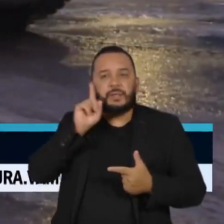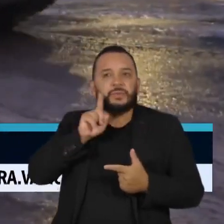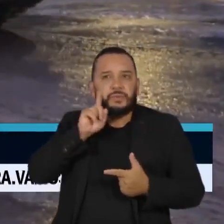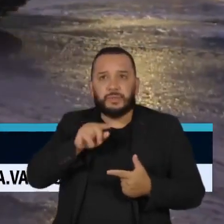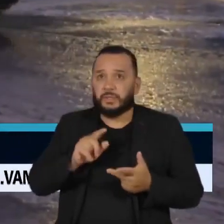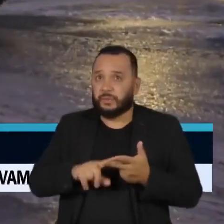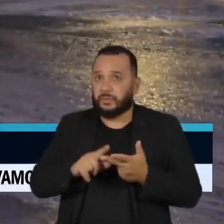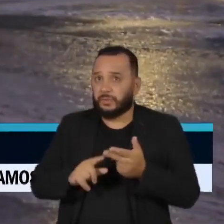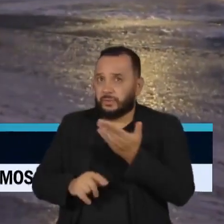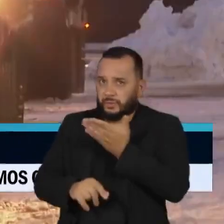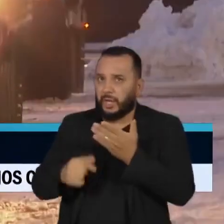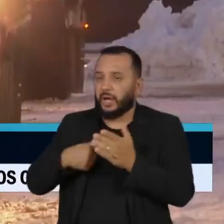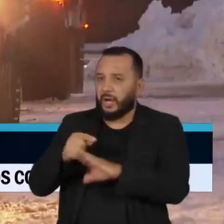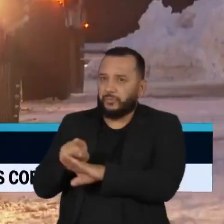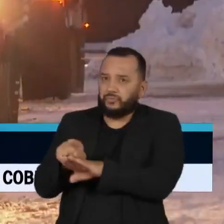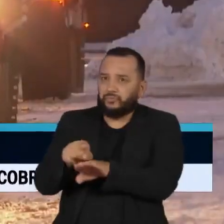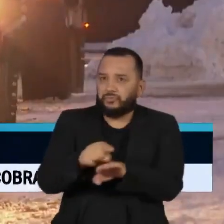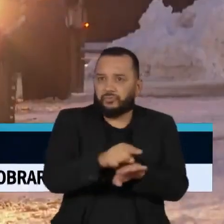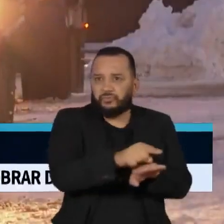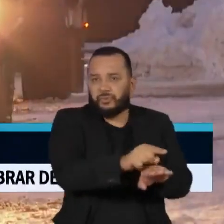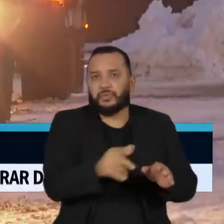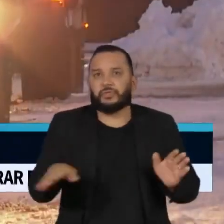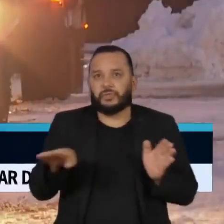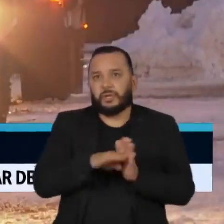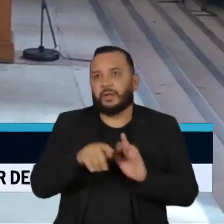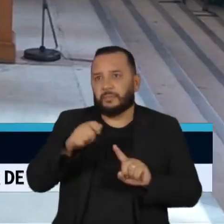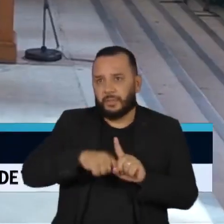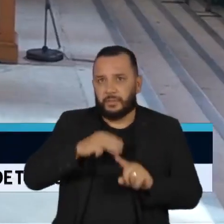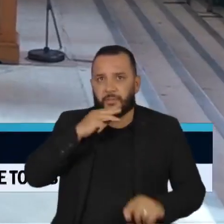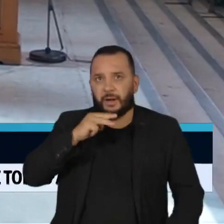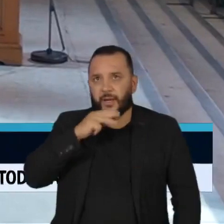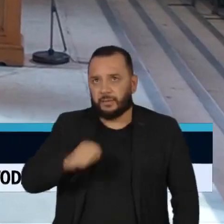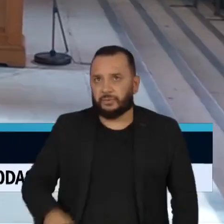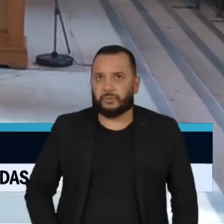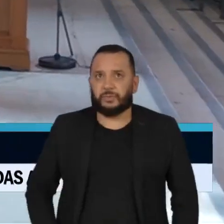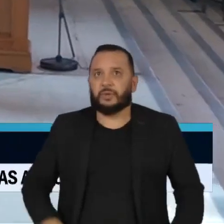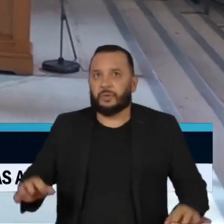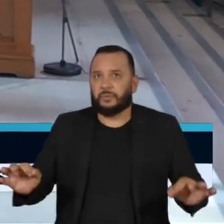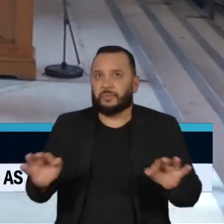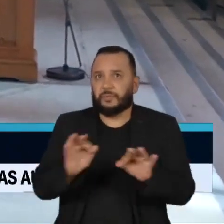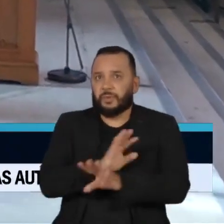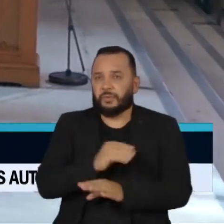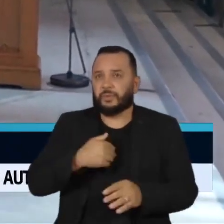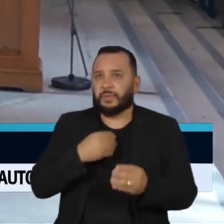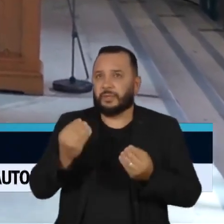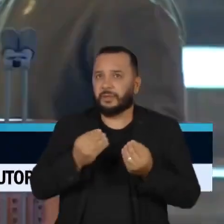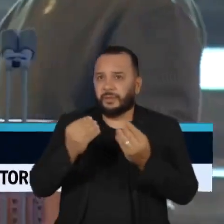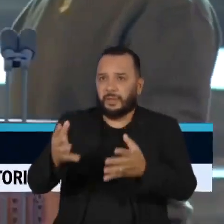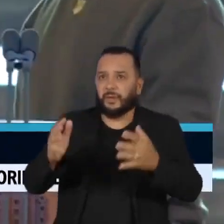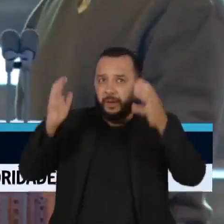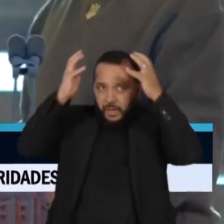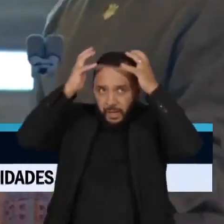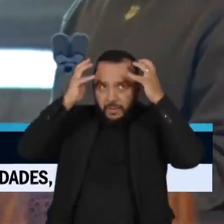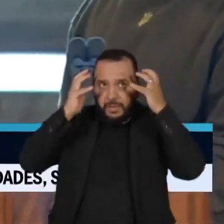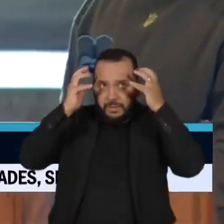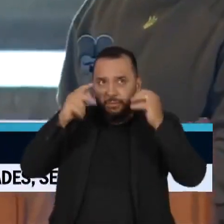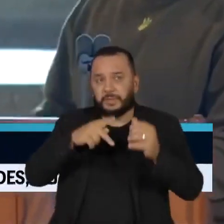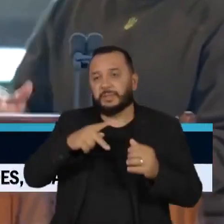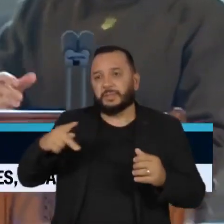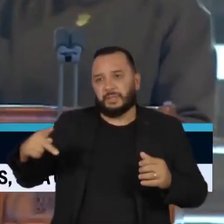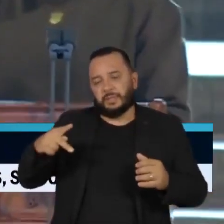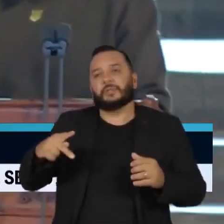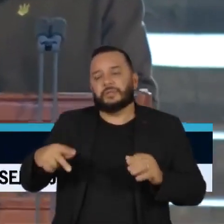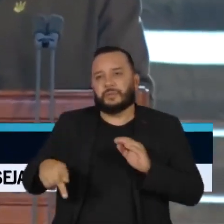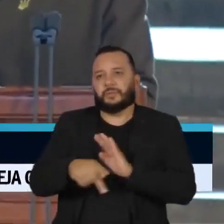primeiros blindados Challenger 2 devem chegar no fim de março. Na saída, deu um capacete para o presidente da Câmara, Lindsey